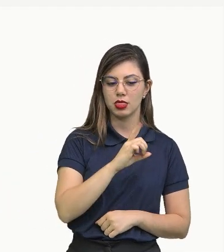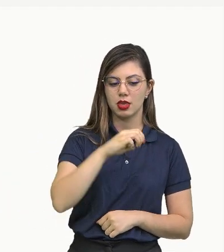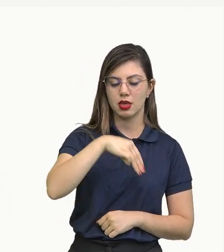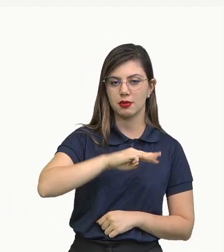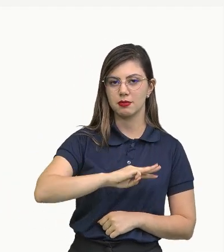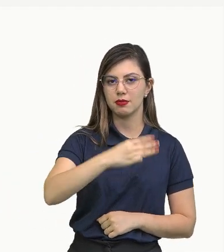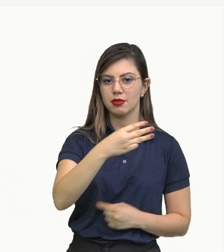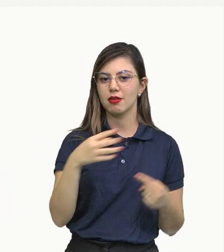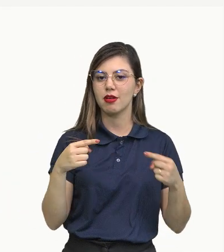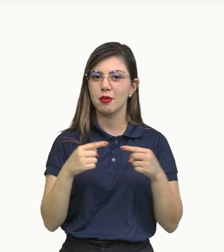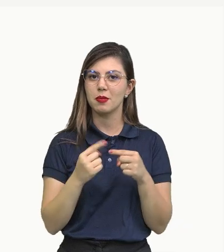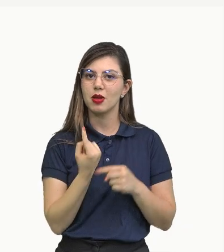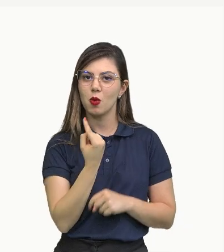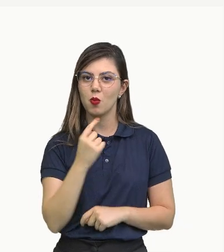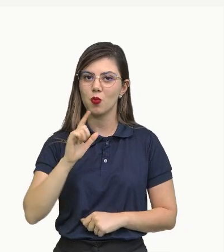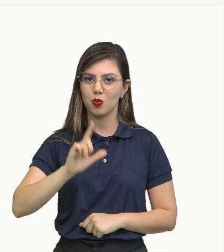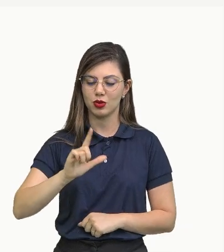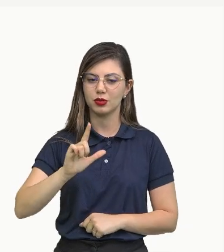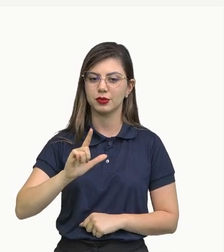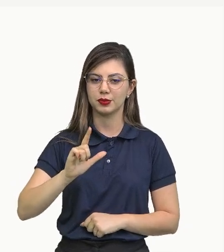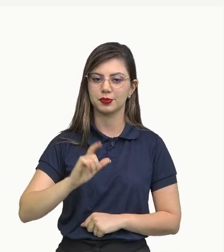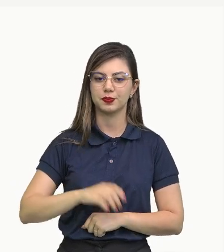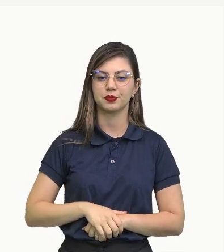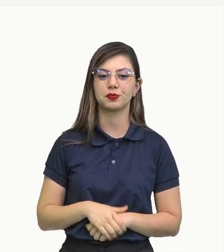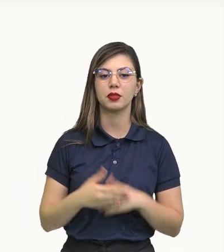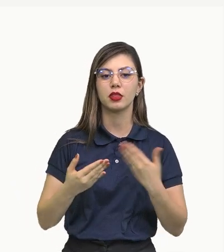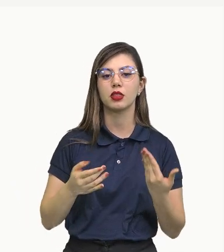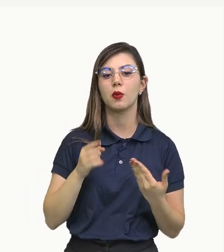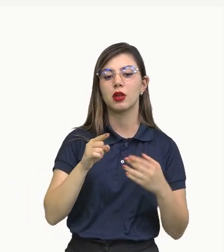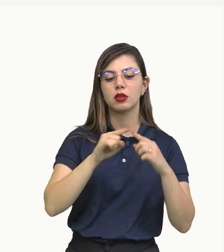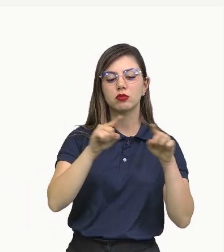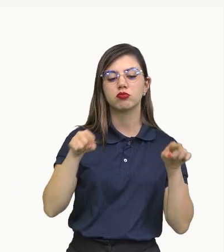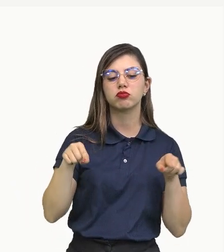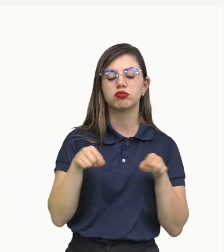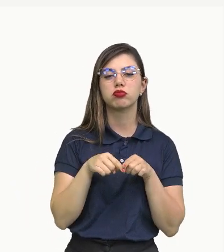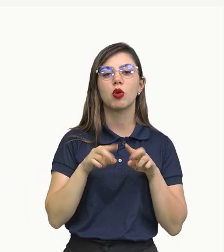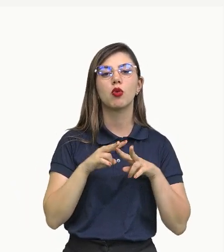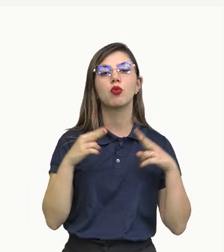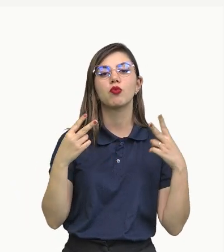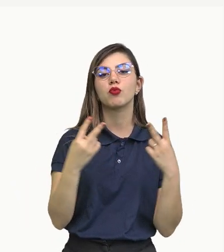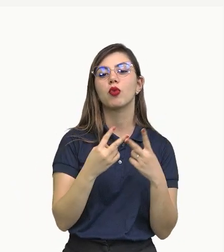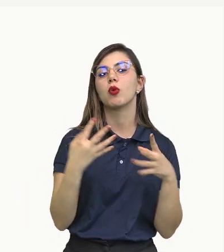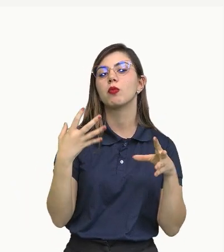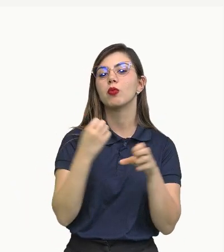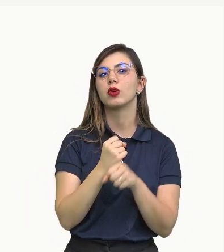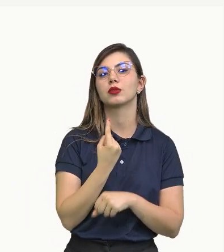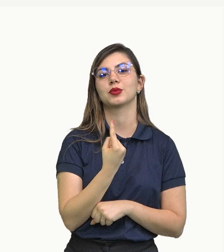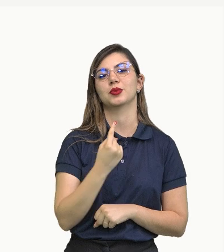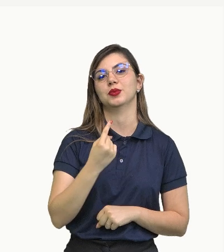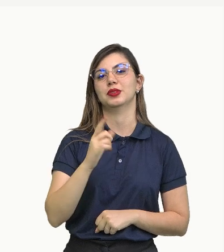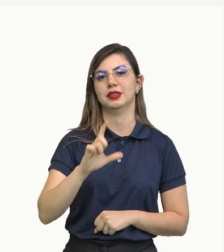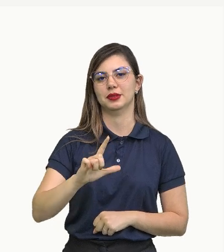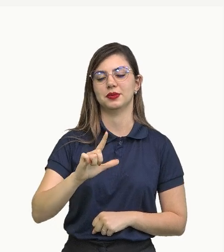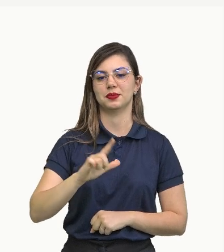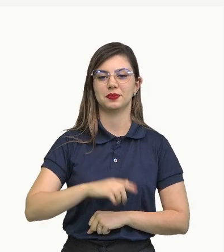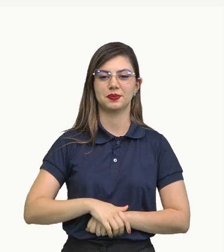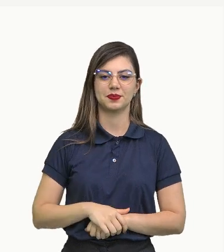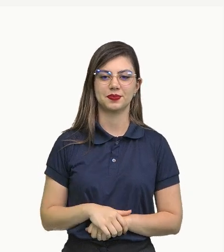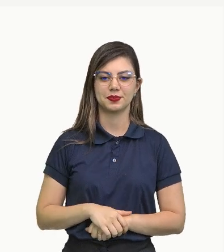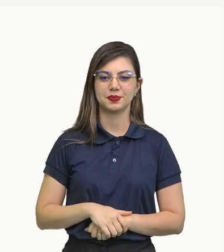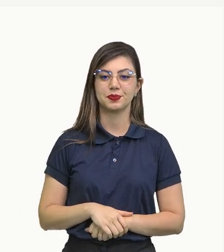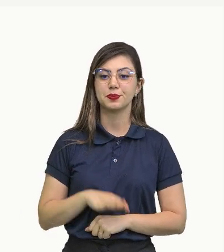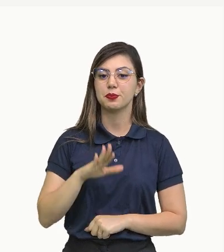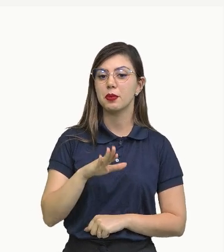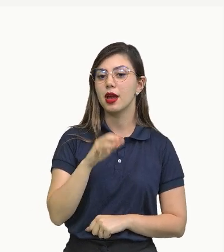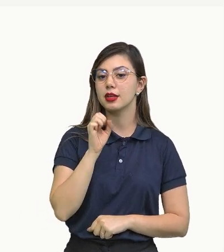1 litro. Então, o volume deste cubo aqui seria de 1 litro. Tudo bem? Se